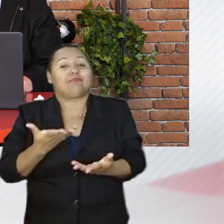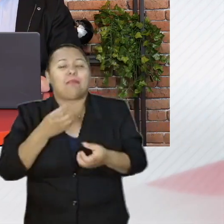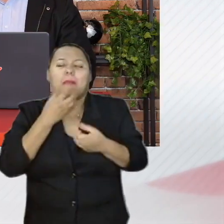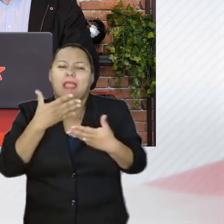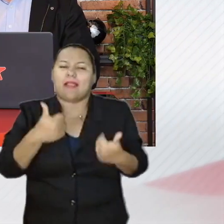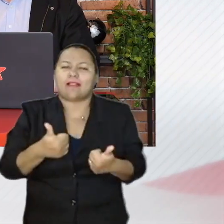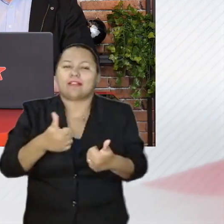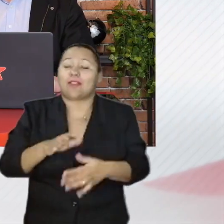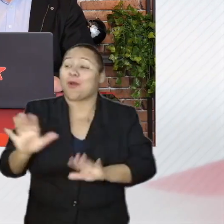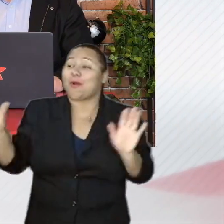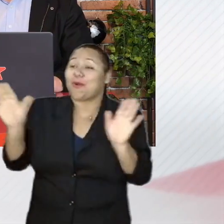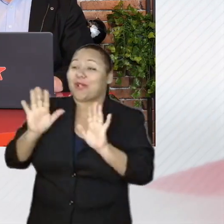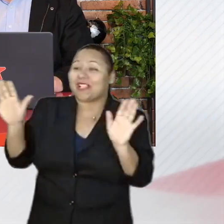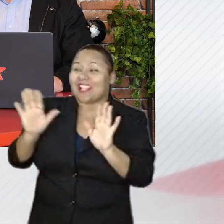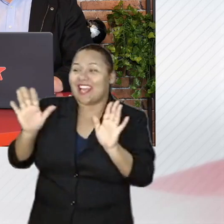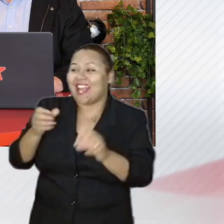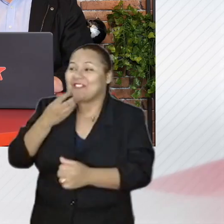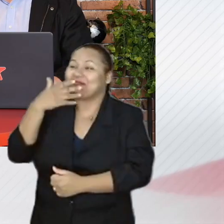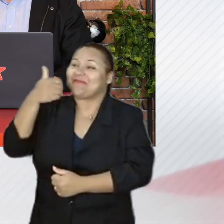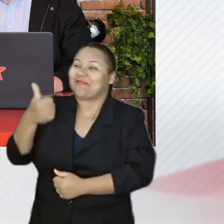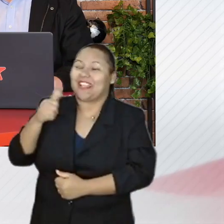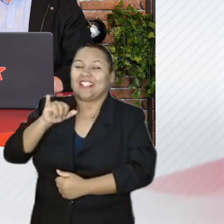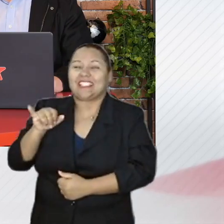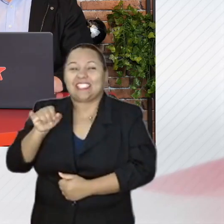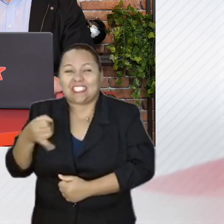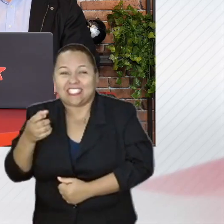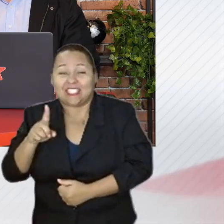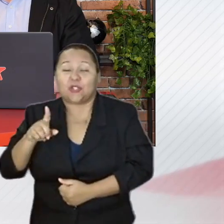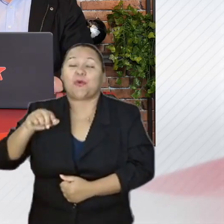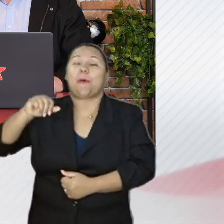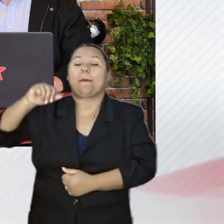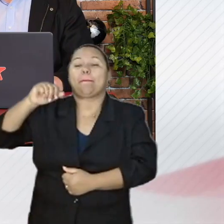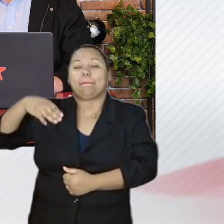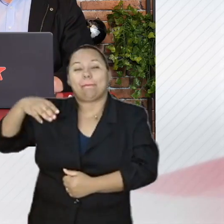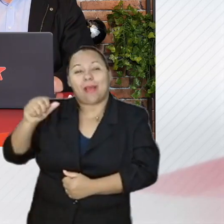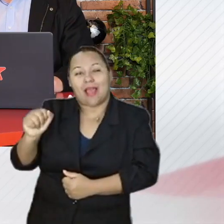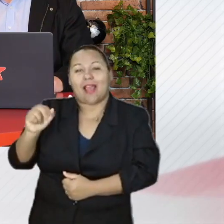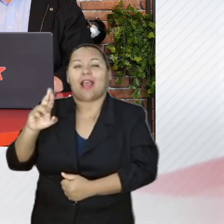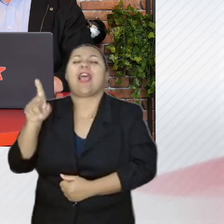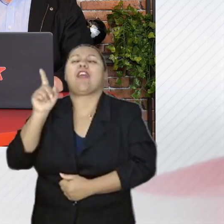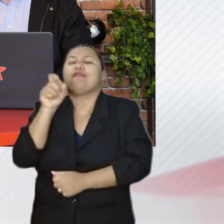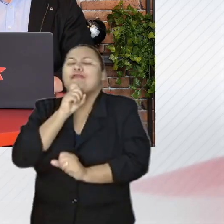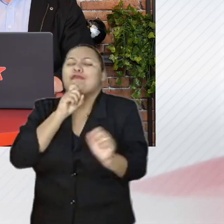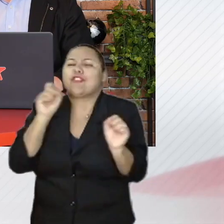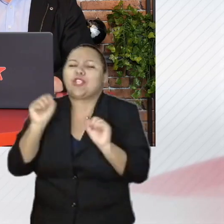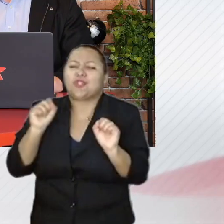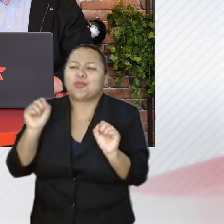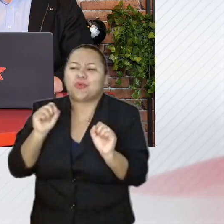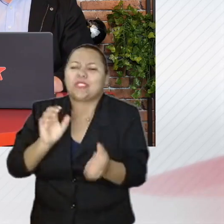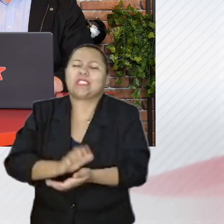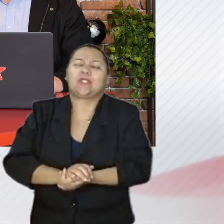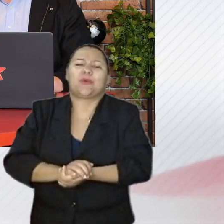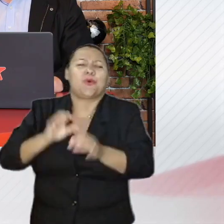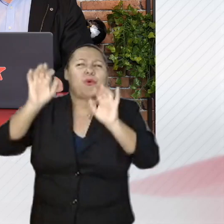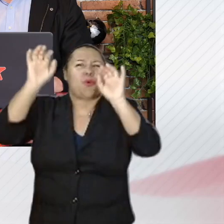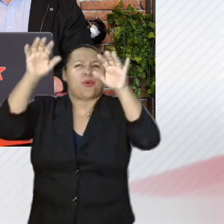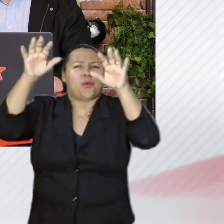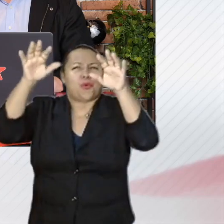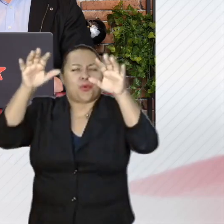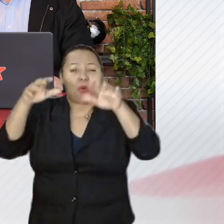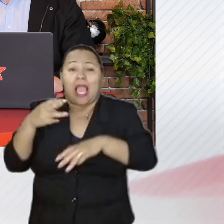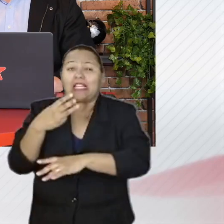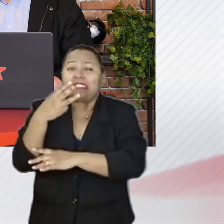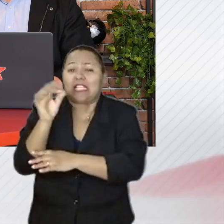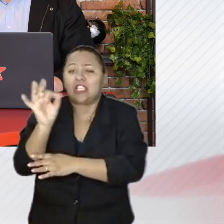Olá, tudo bom, Gilmar? Estou aqui na Serra Gaúcha, né? Um friozinho. Hoje a gente amanheceu aqui com geada, 3 graus, né?